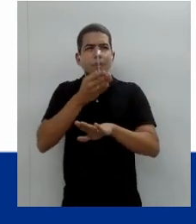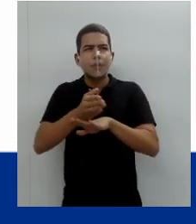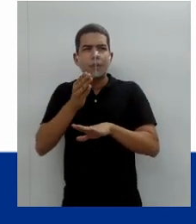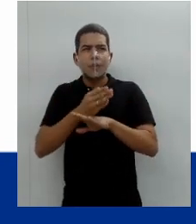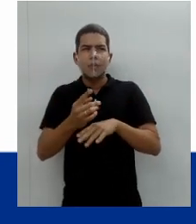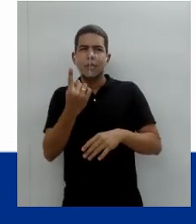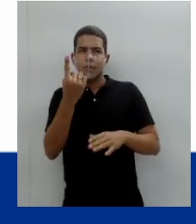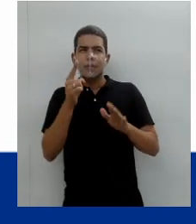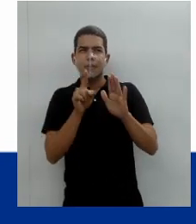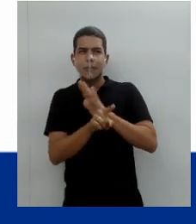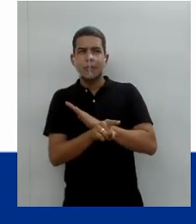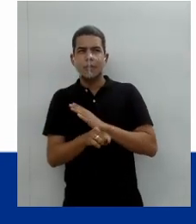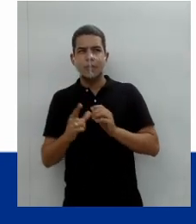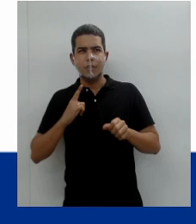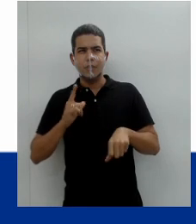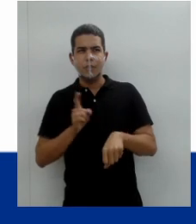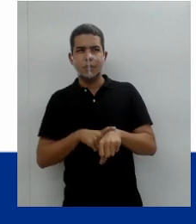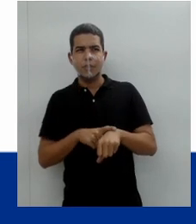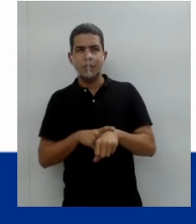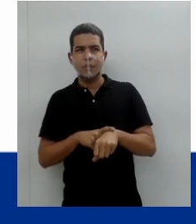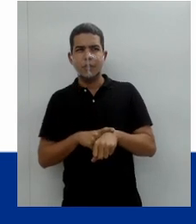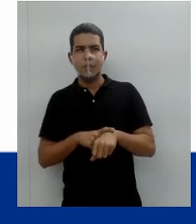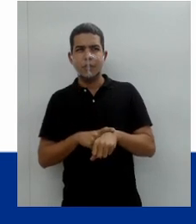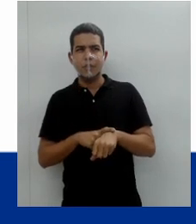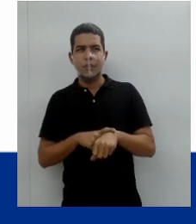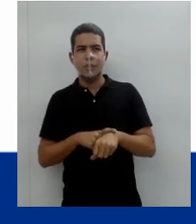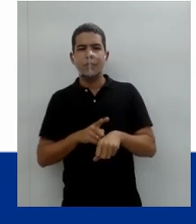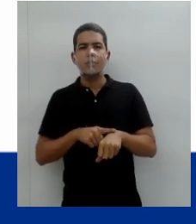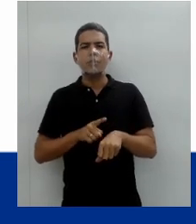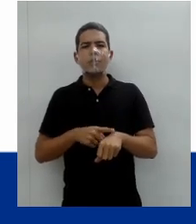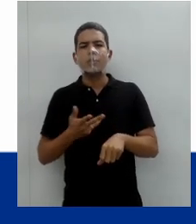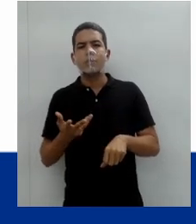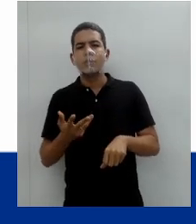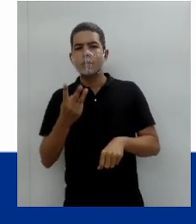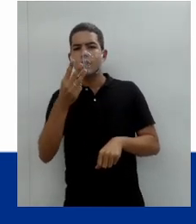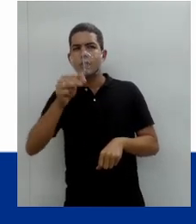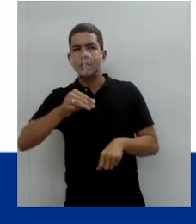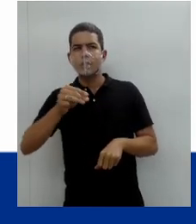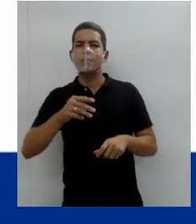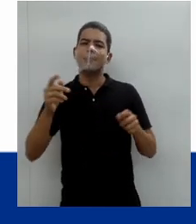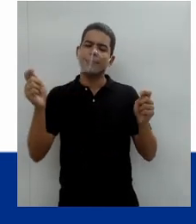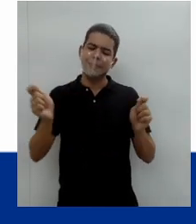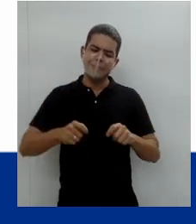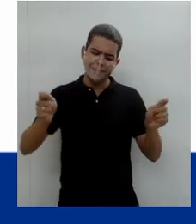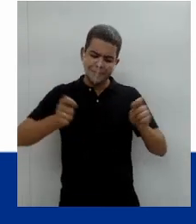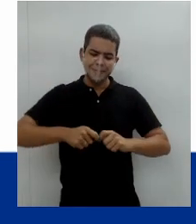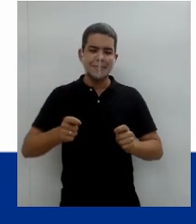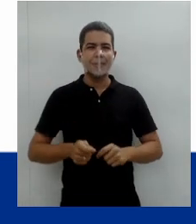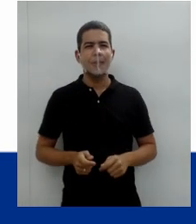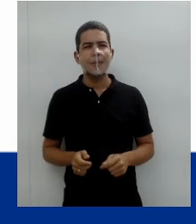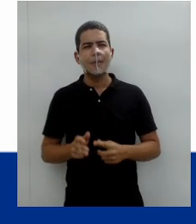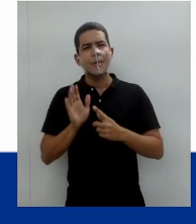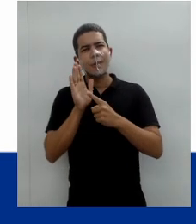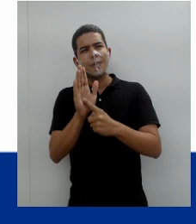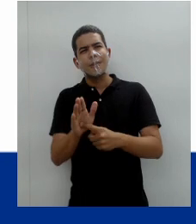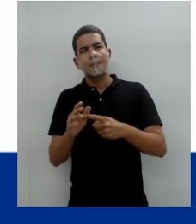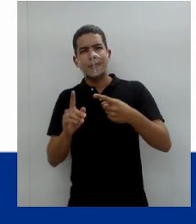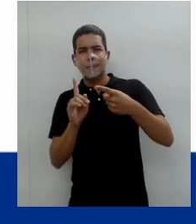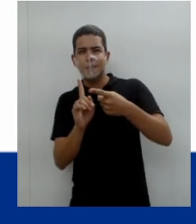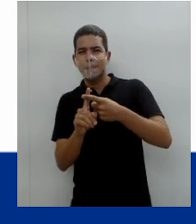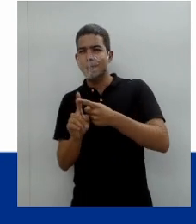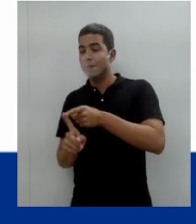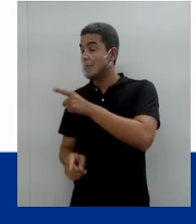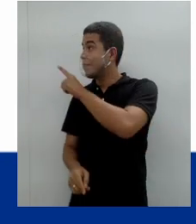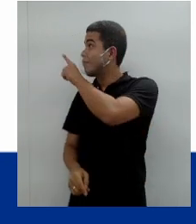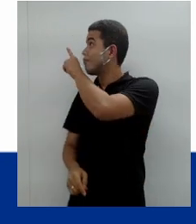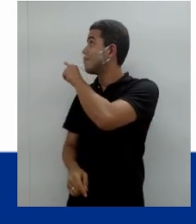uma questão. Tenho tempo, produção? Quanto tempo eu tenho? 3 minutinhos? Massa, dá tempo de mostrar para você essa